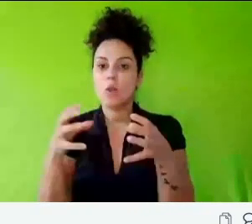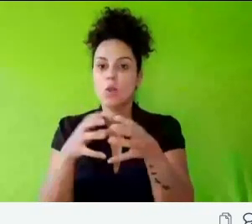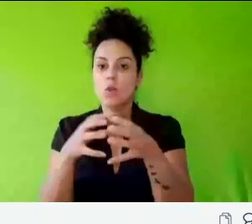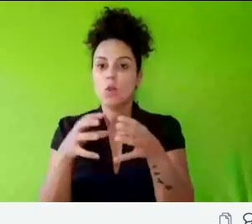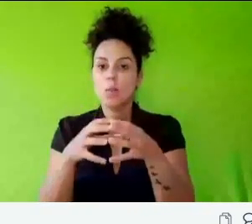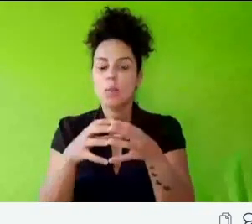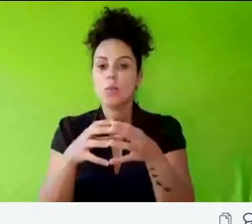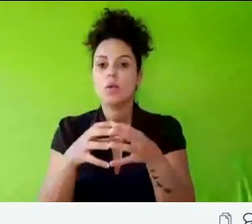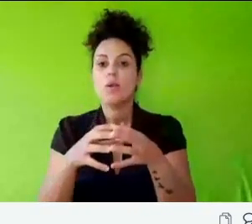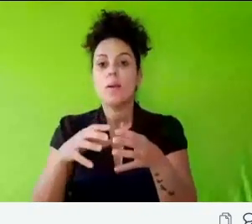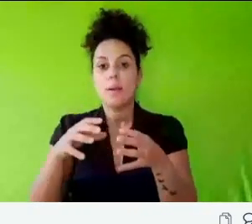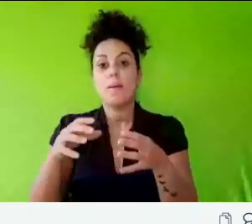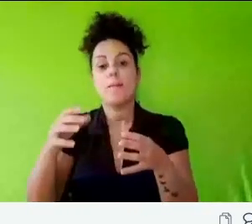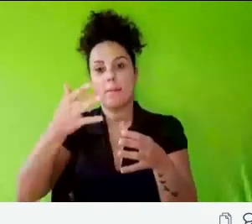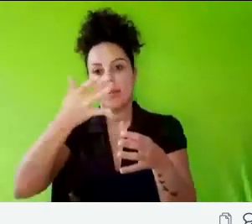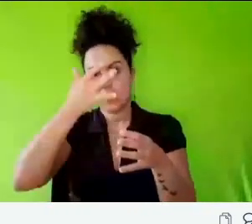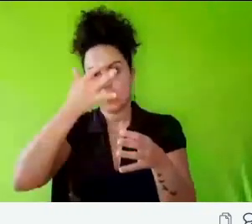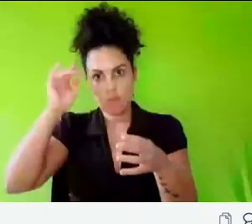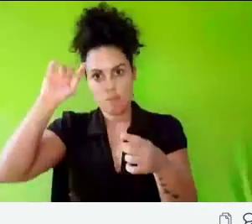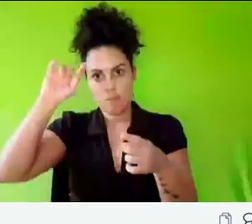pretos, pardos e indígenas.